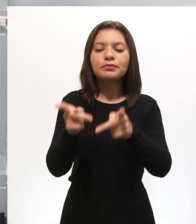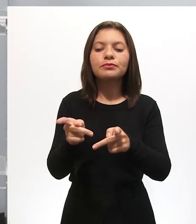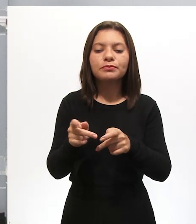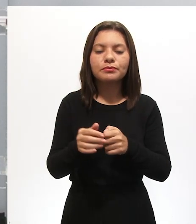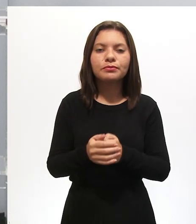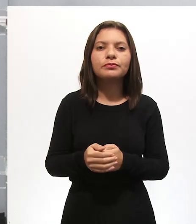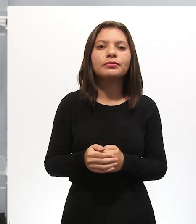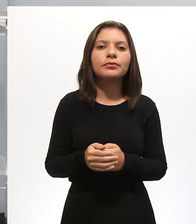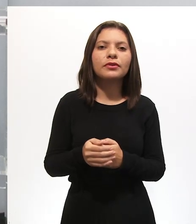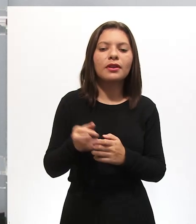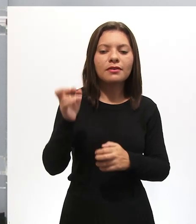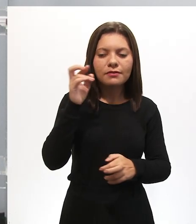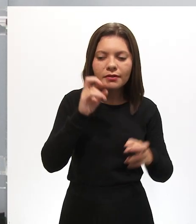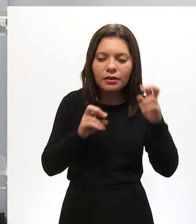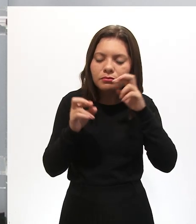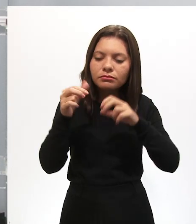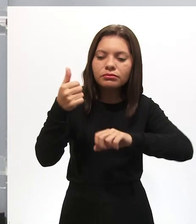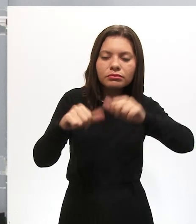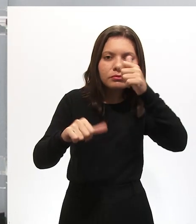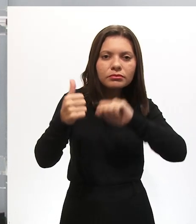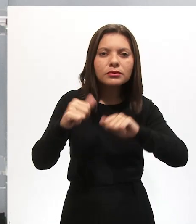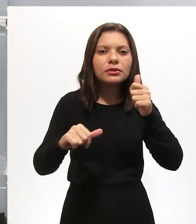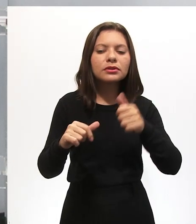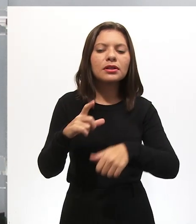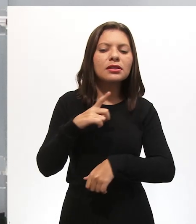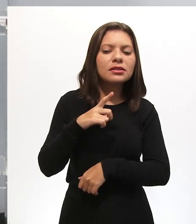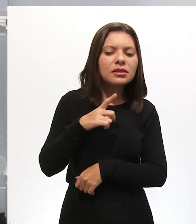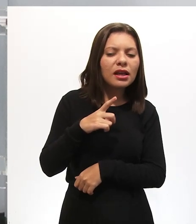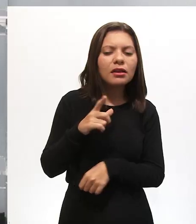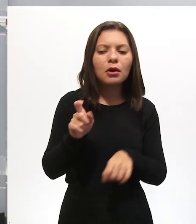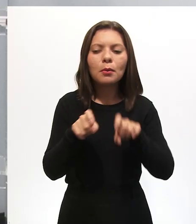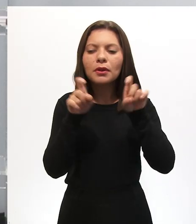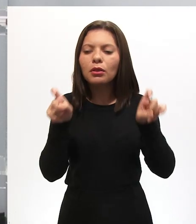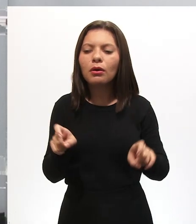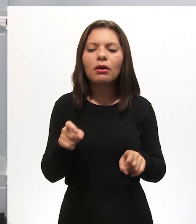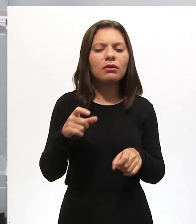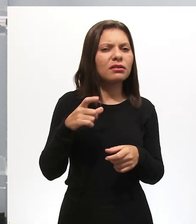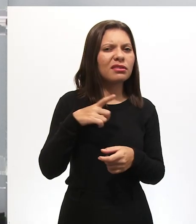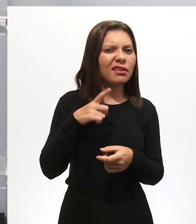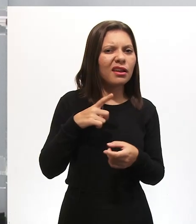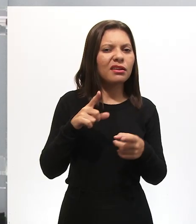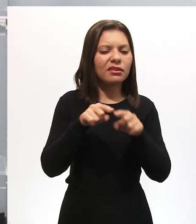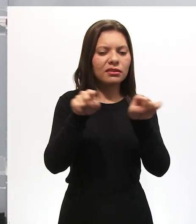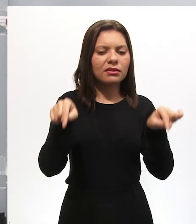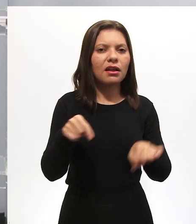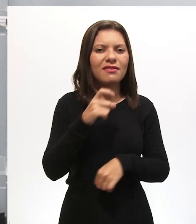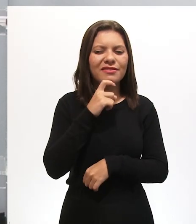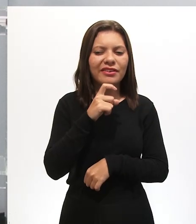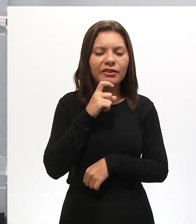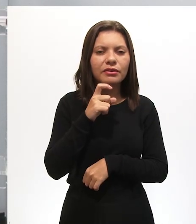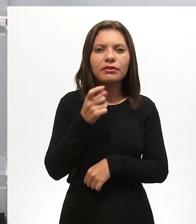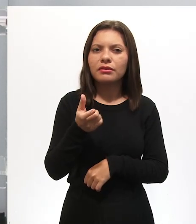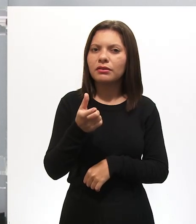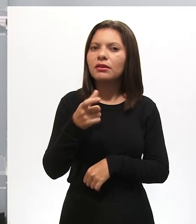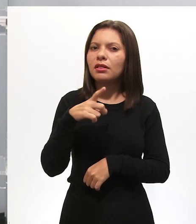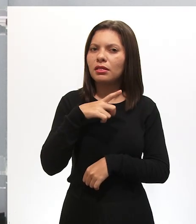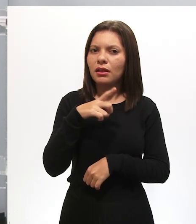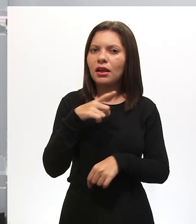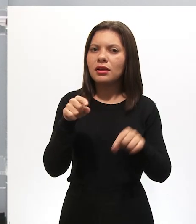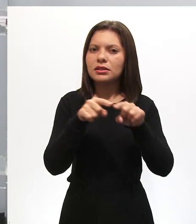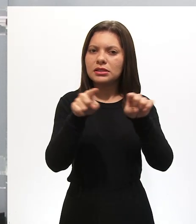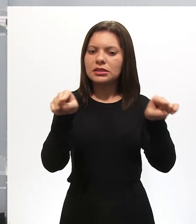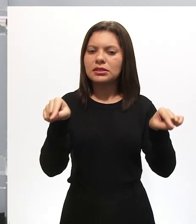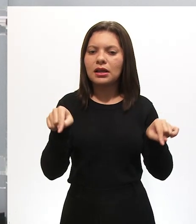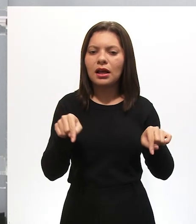nós temos tudo isso, de fato, existe mesmo. Nós temos salas climatizadas com laboratórios de